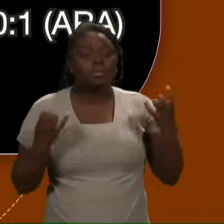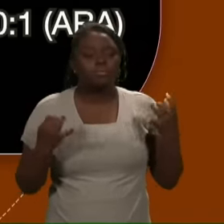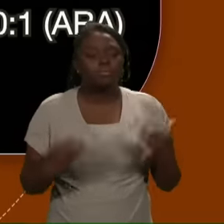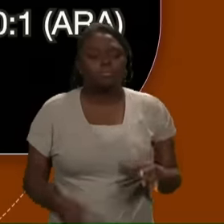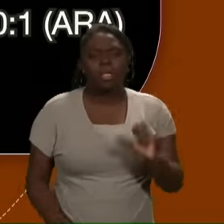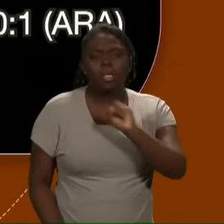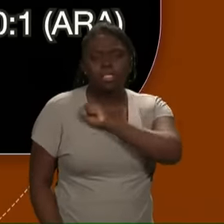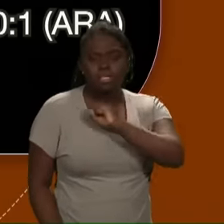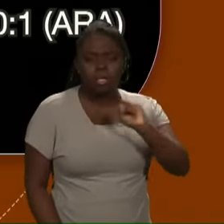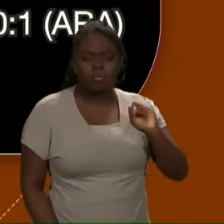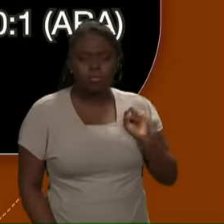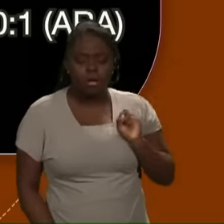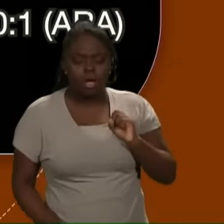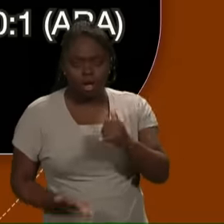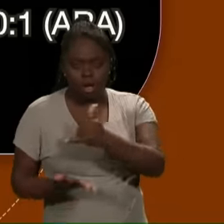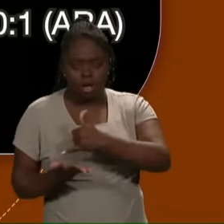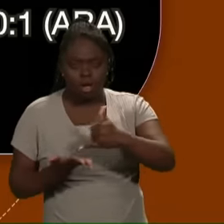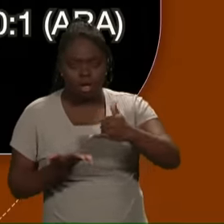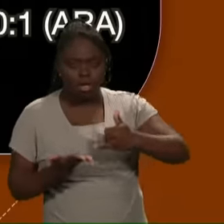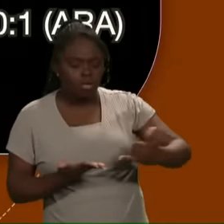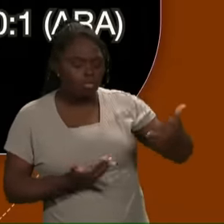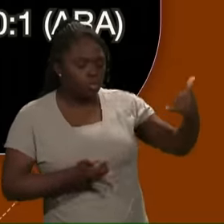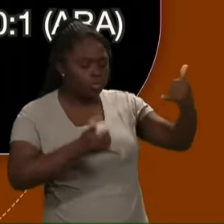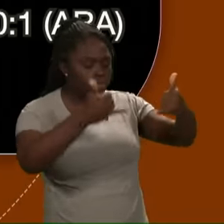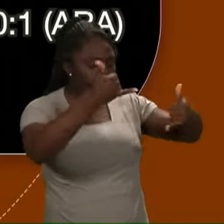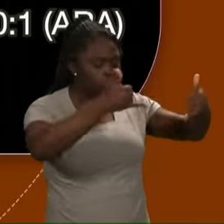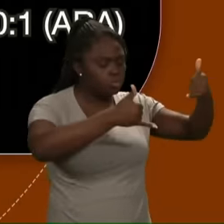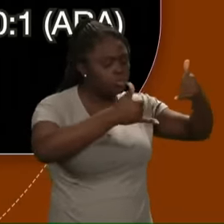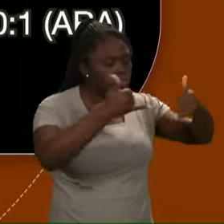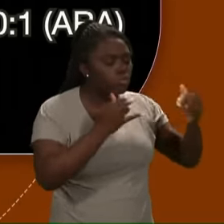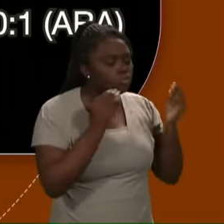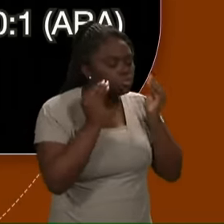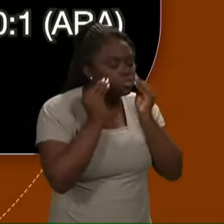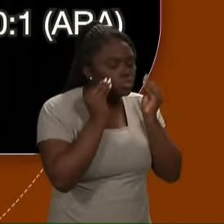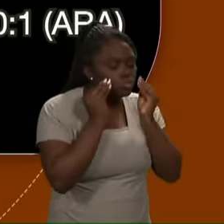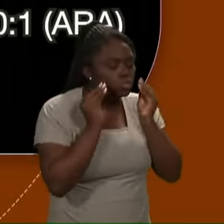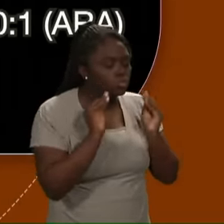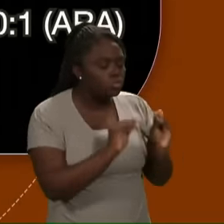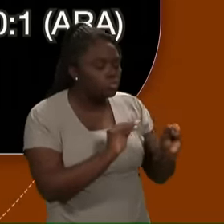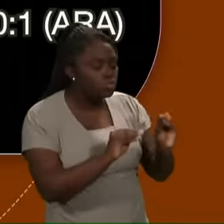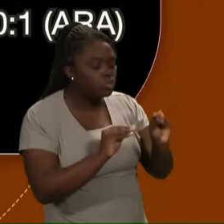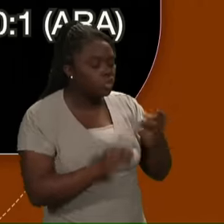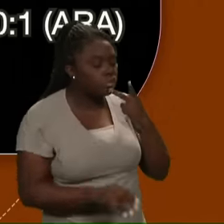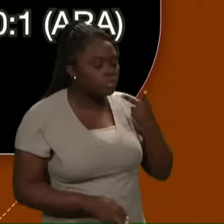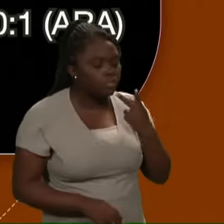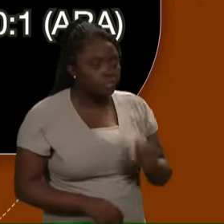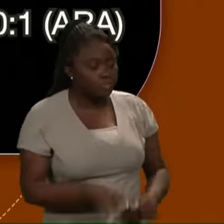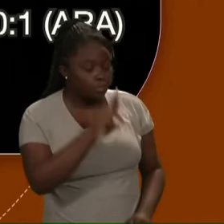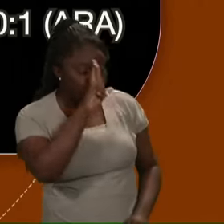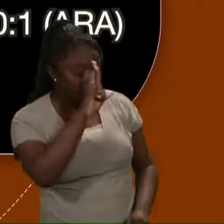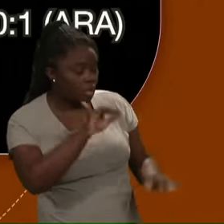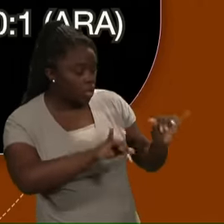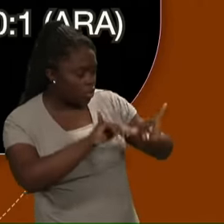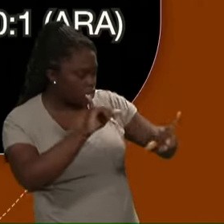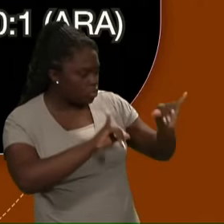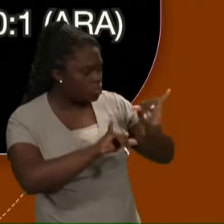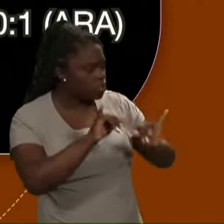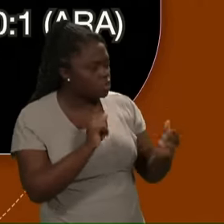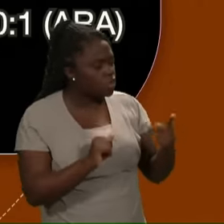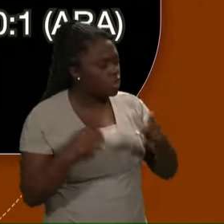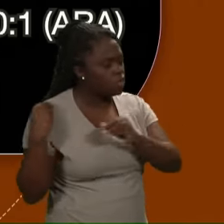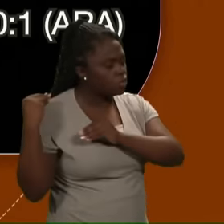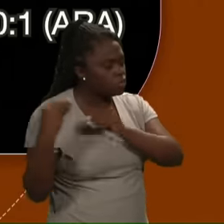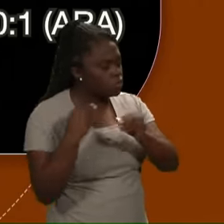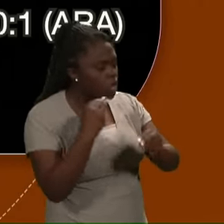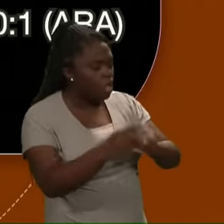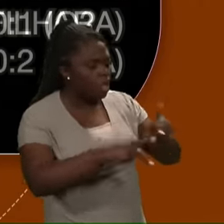um vaso de azeite, lhe o derramou sobre a cabeça e o beijou e disse: não te ungiu porventura o Senhor por príncipe sobre a sua herança,